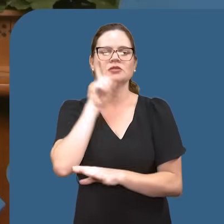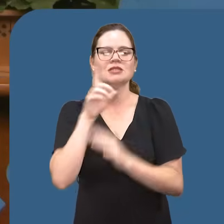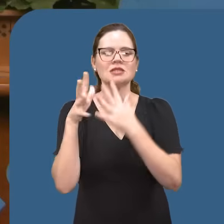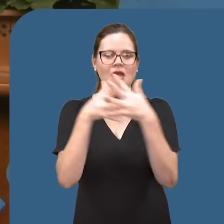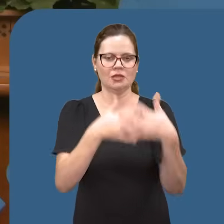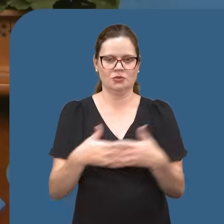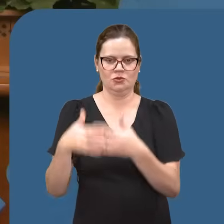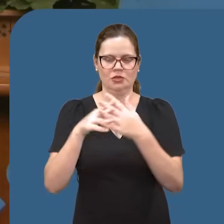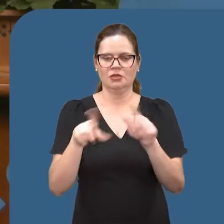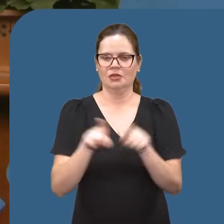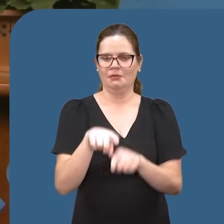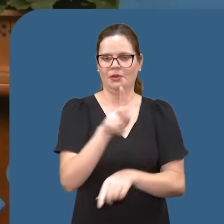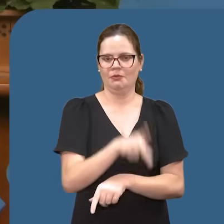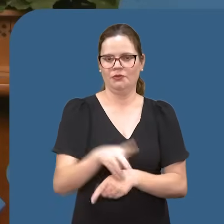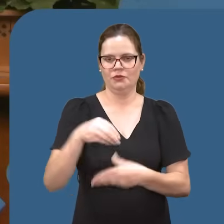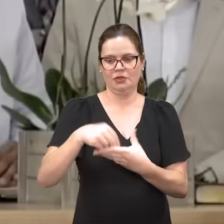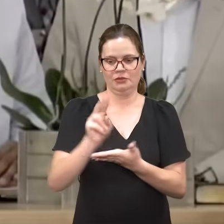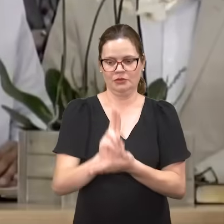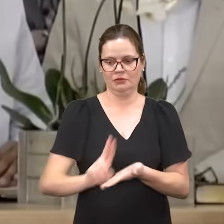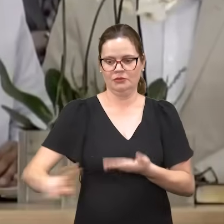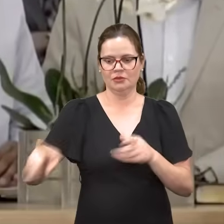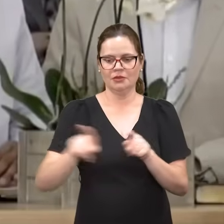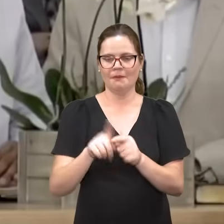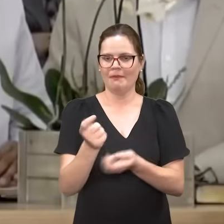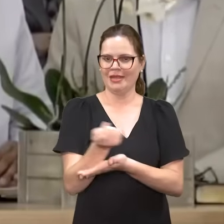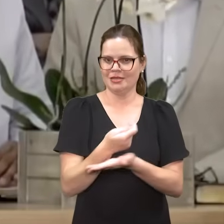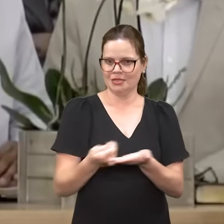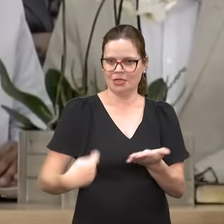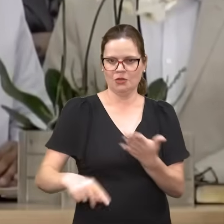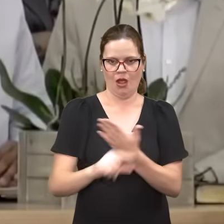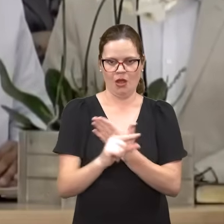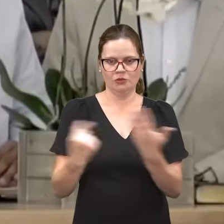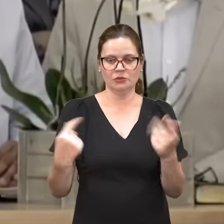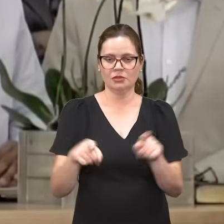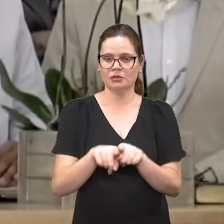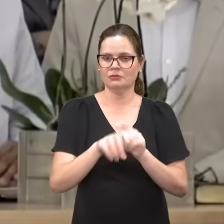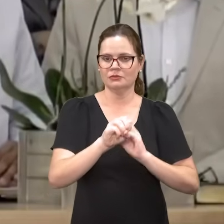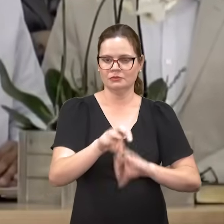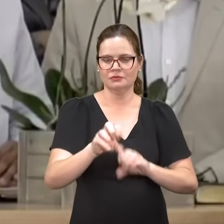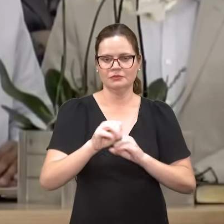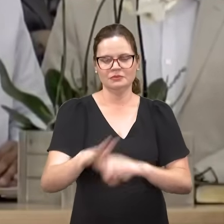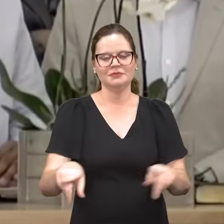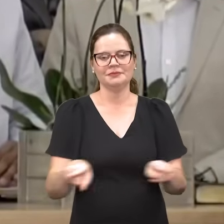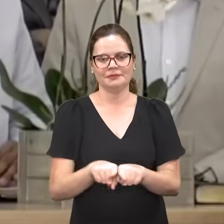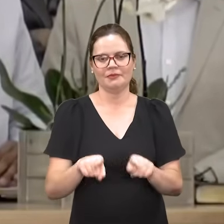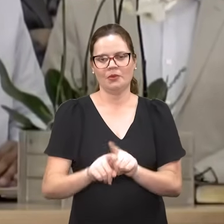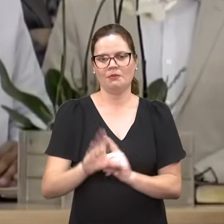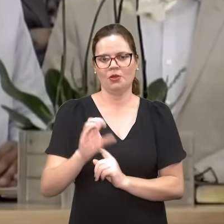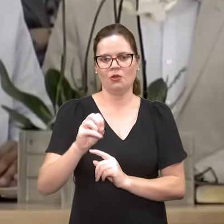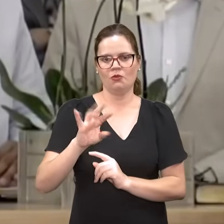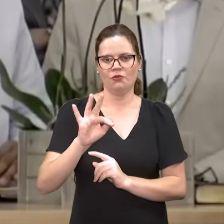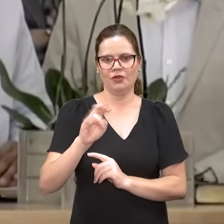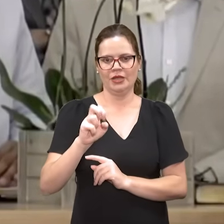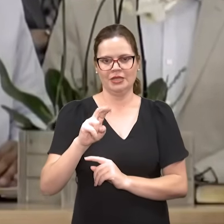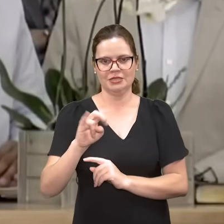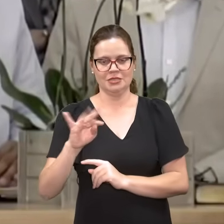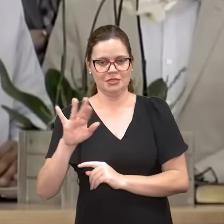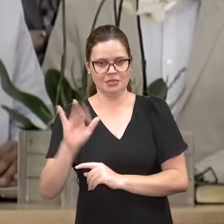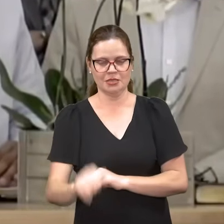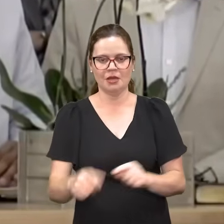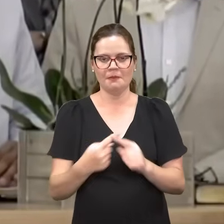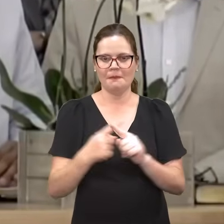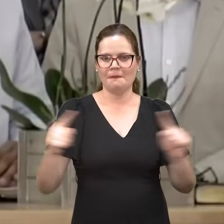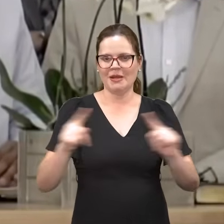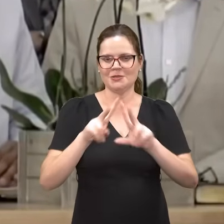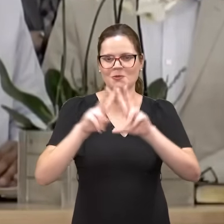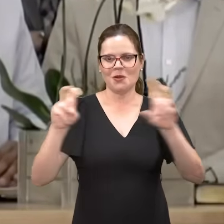Unidos. Foi professor universitário, escritor, educador e conferencista. Porém, a vocação